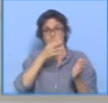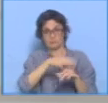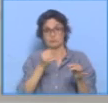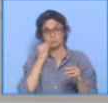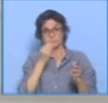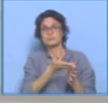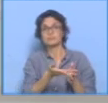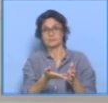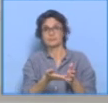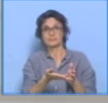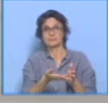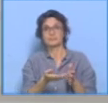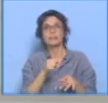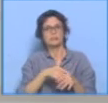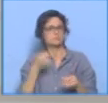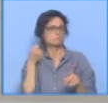É um grande desafio